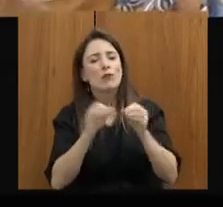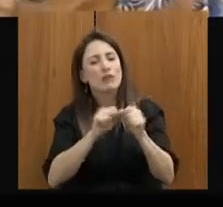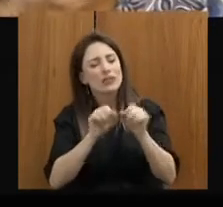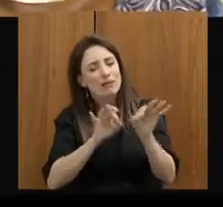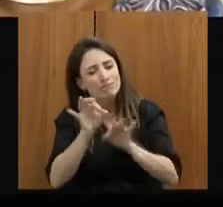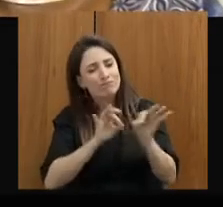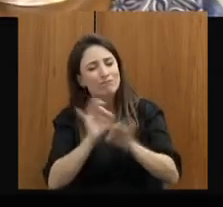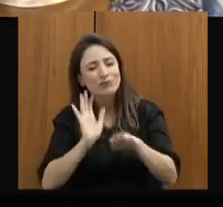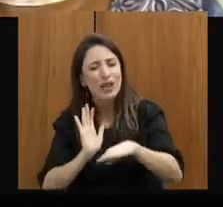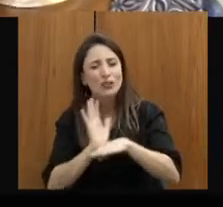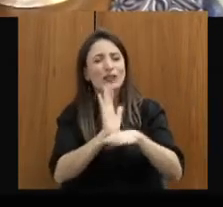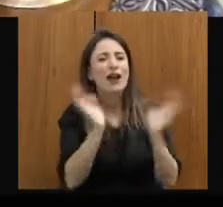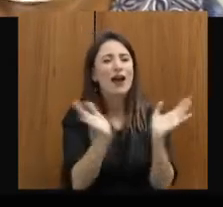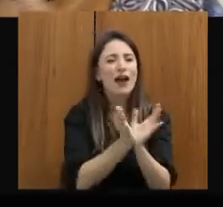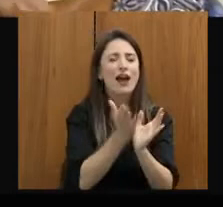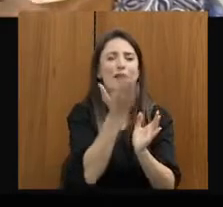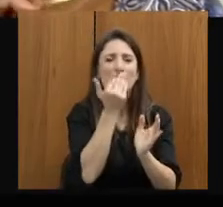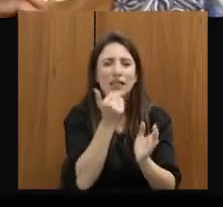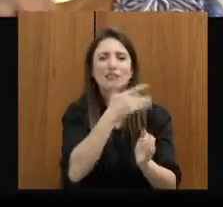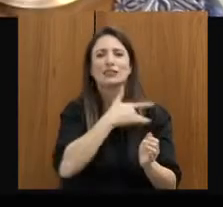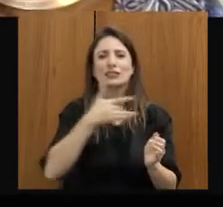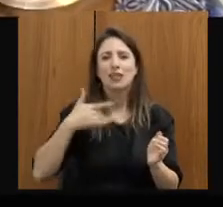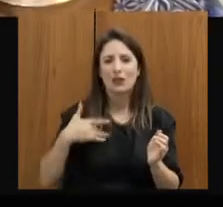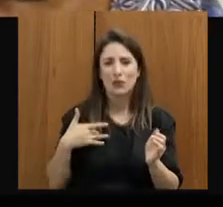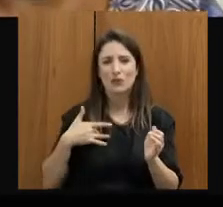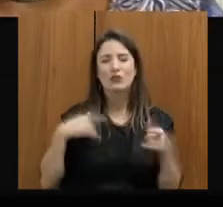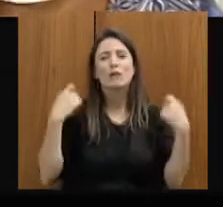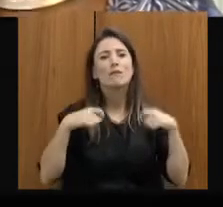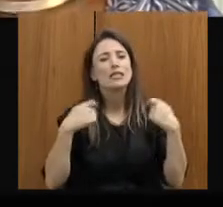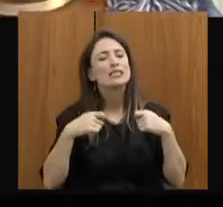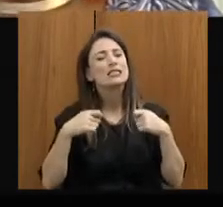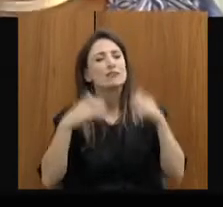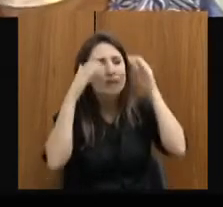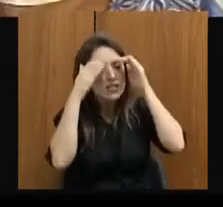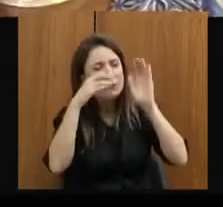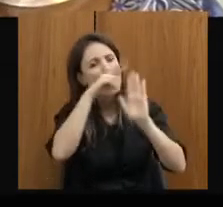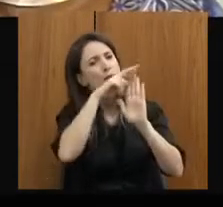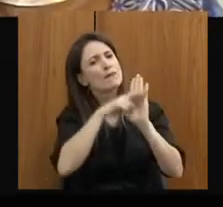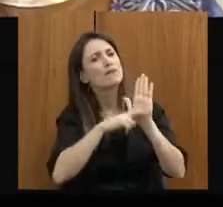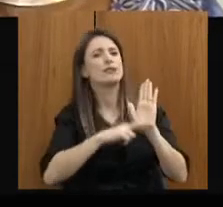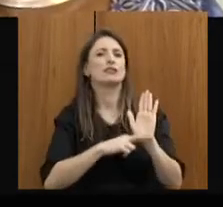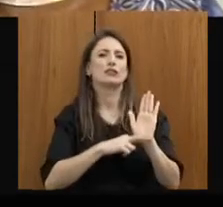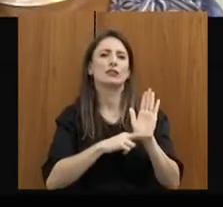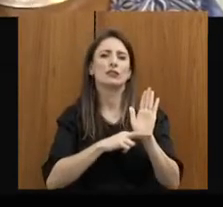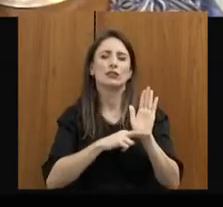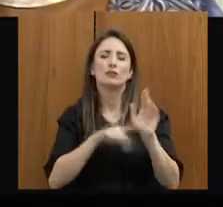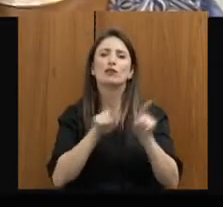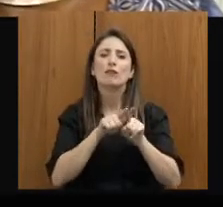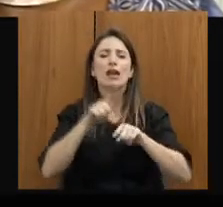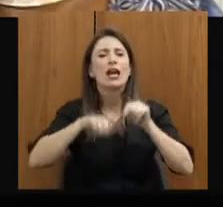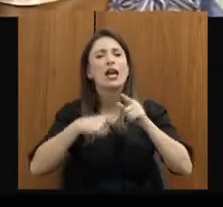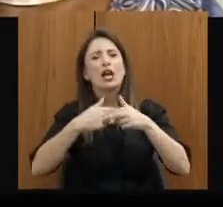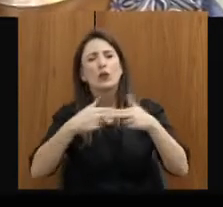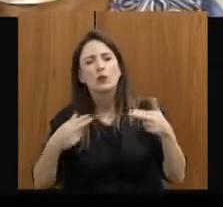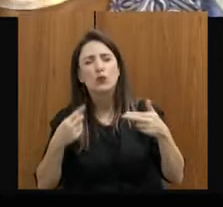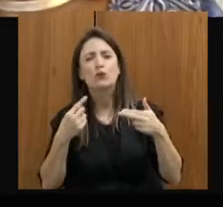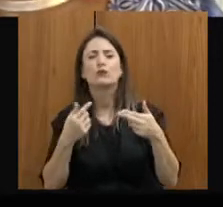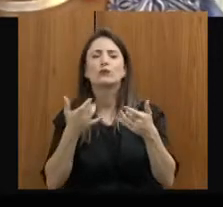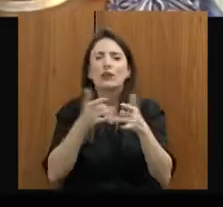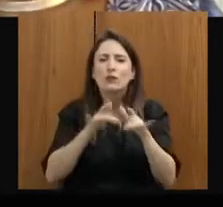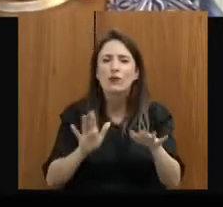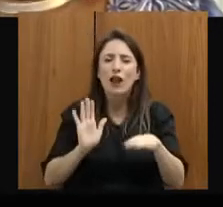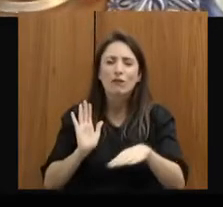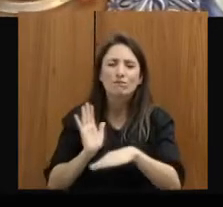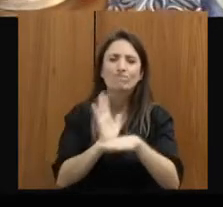as ações a serem desenvolvidas baseia-se no princípio do Séc liberado os recursos naturais voltados para a melhoria da qualidade